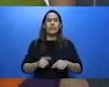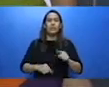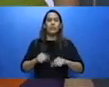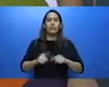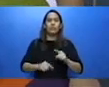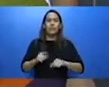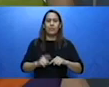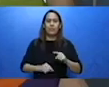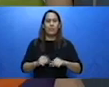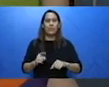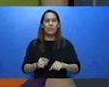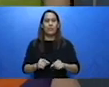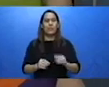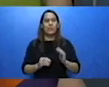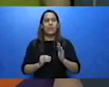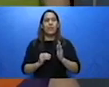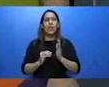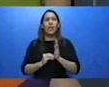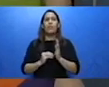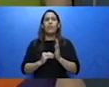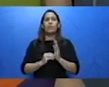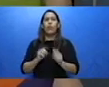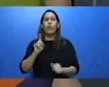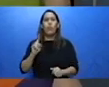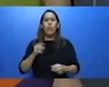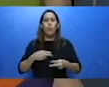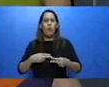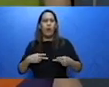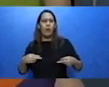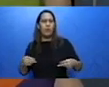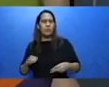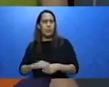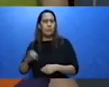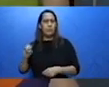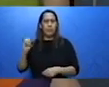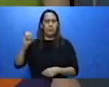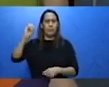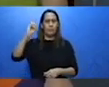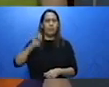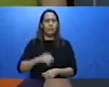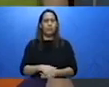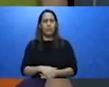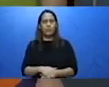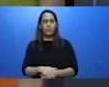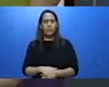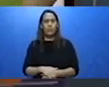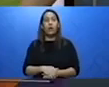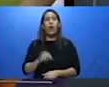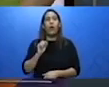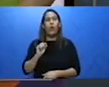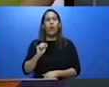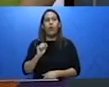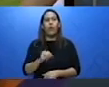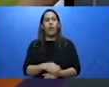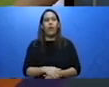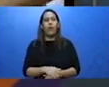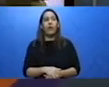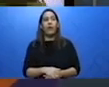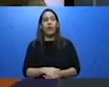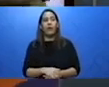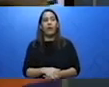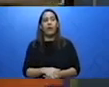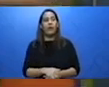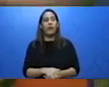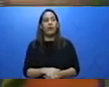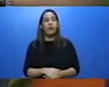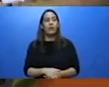lá estava faltando um ingrediente essencial, um material essencial para o experimento? Não perceberam? Vou